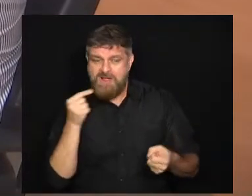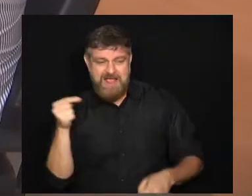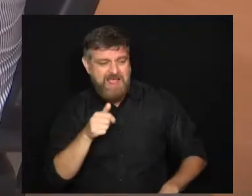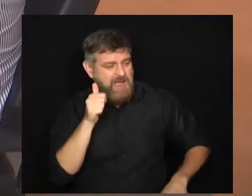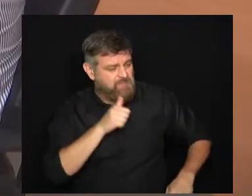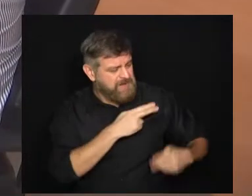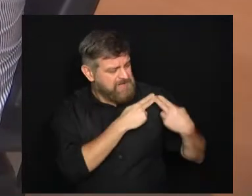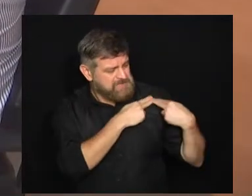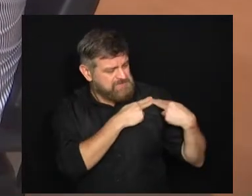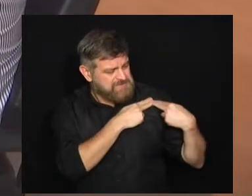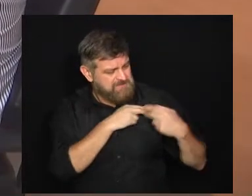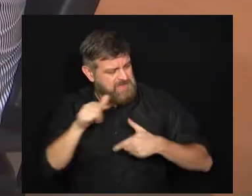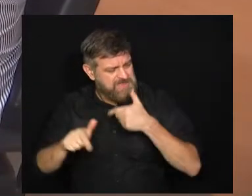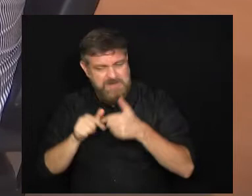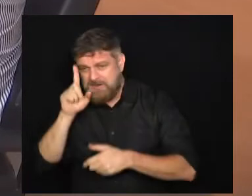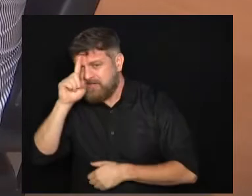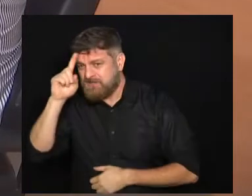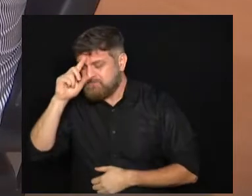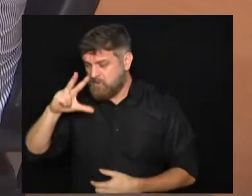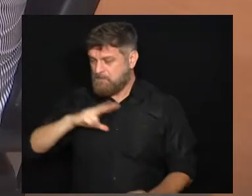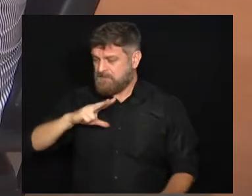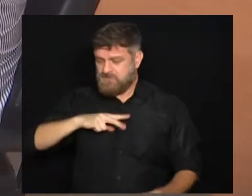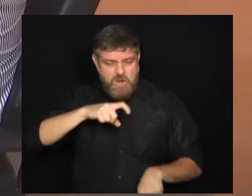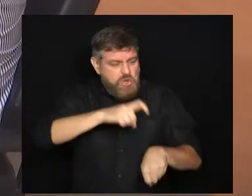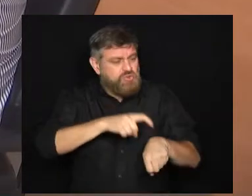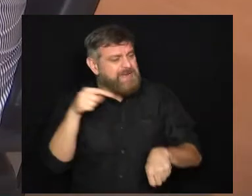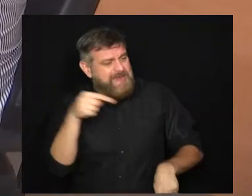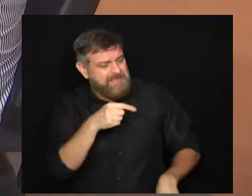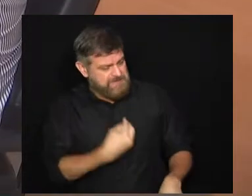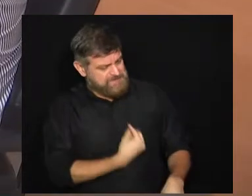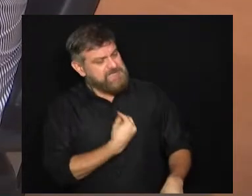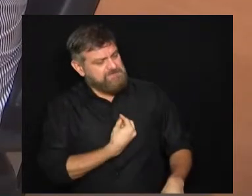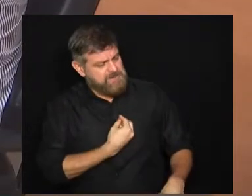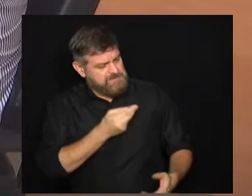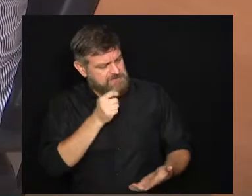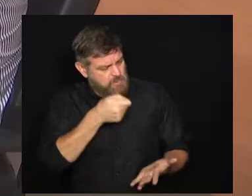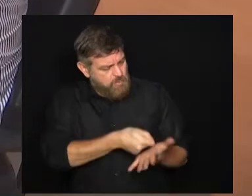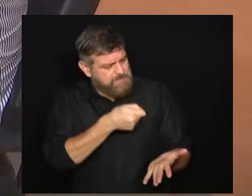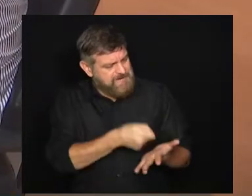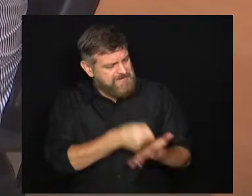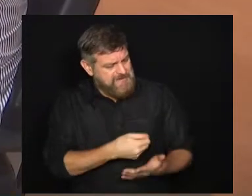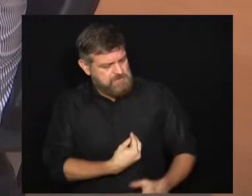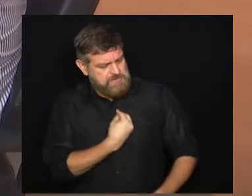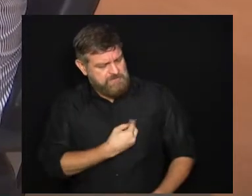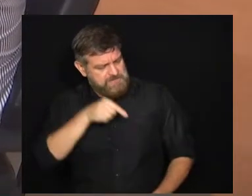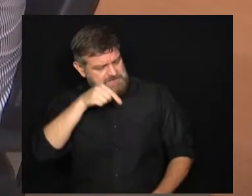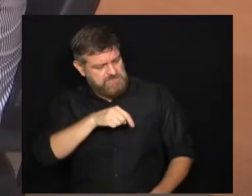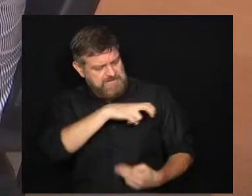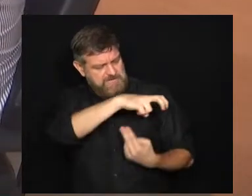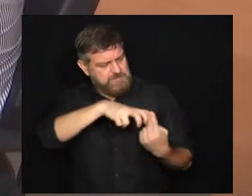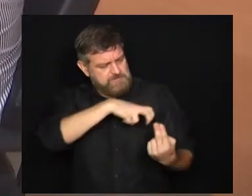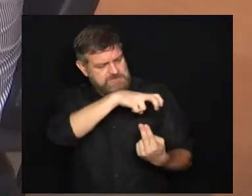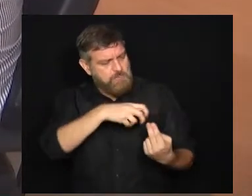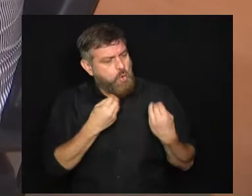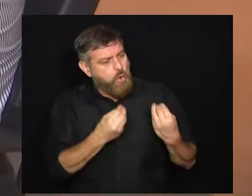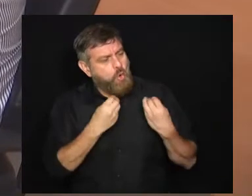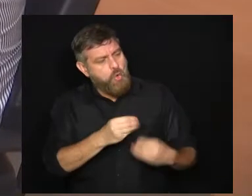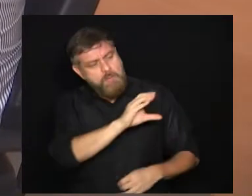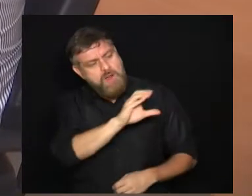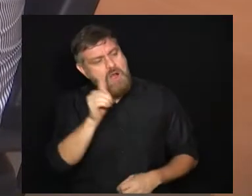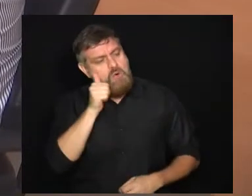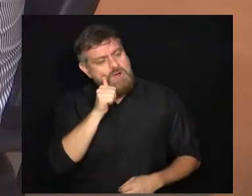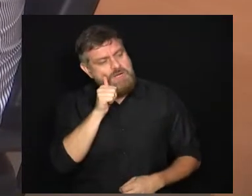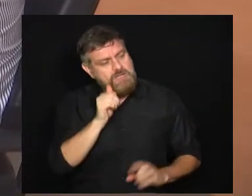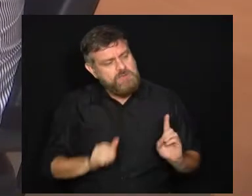hospital privado durante o horário de expediente habitual dela, né, e em mais de uma situação, pelo que a gente viu